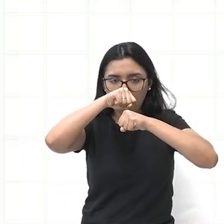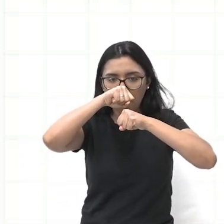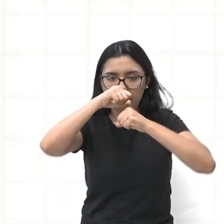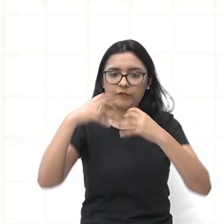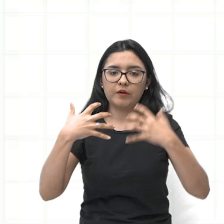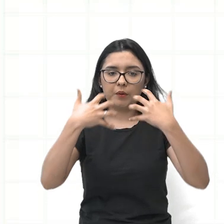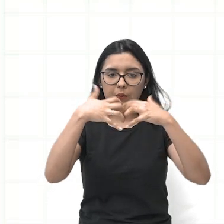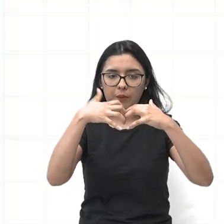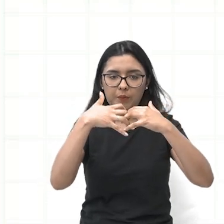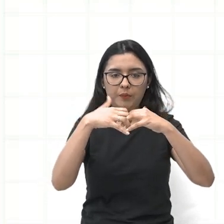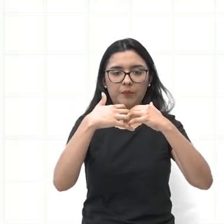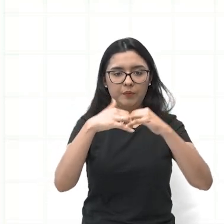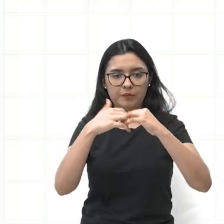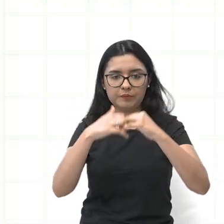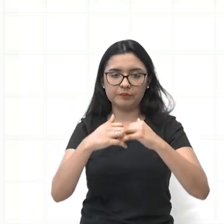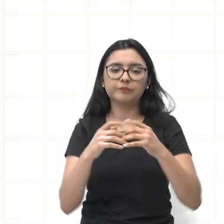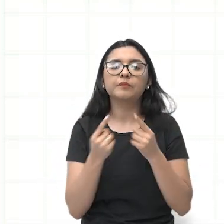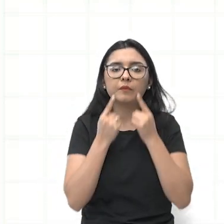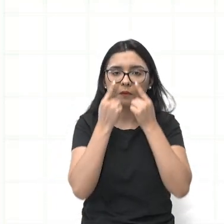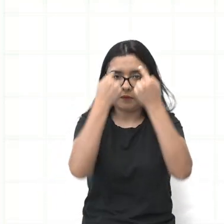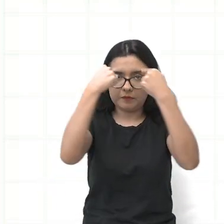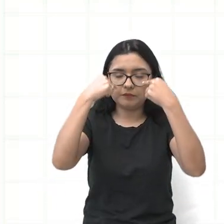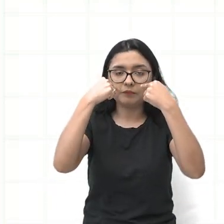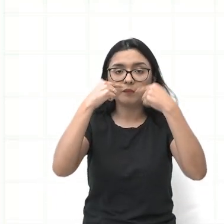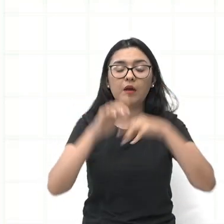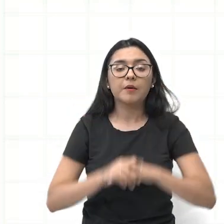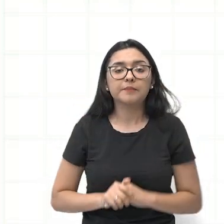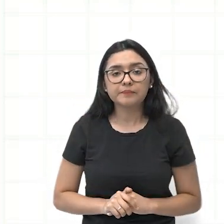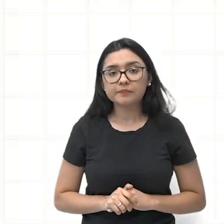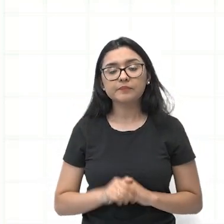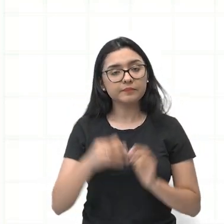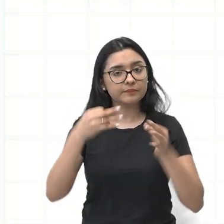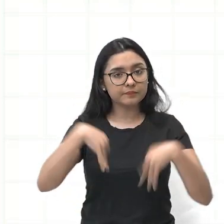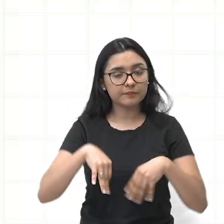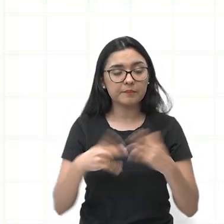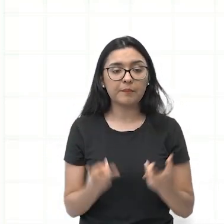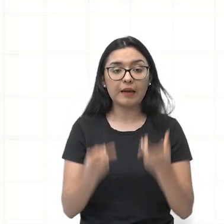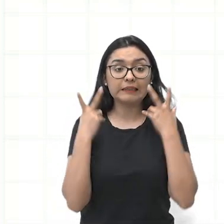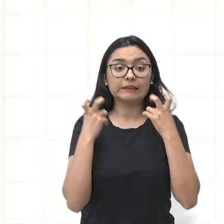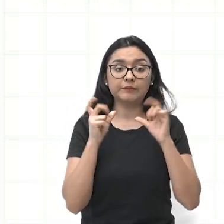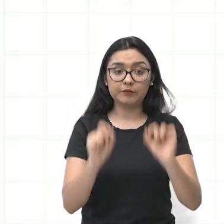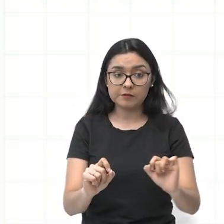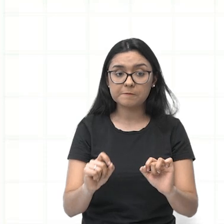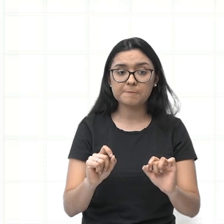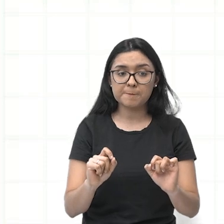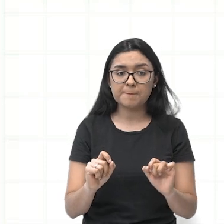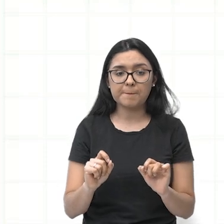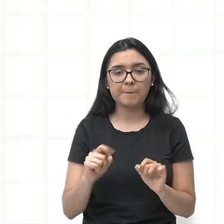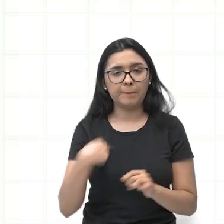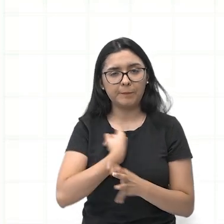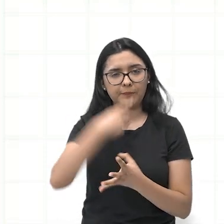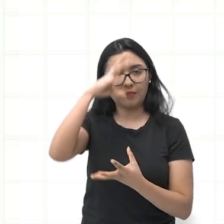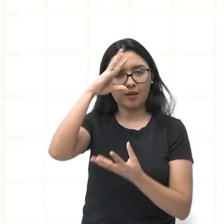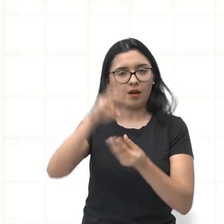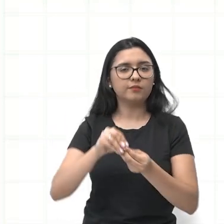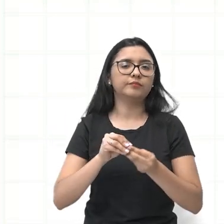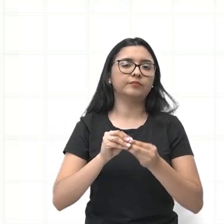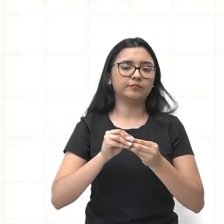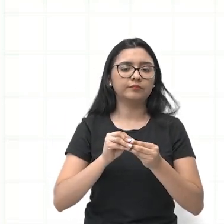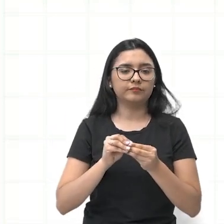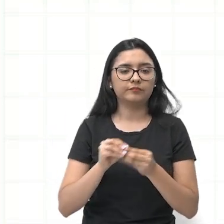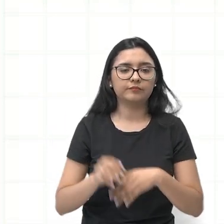final da sua cavidade nasal, certo? Então, veja aqui, vamos entender a